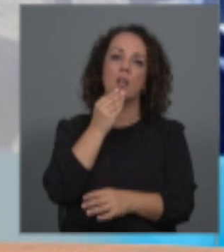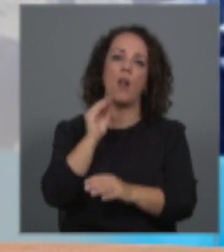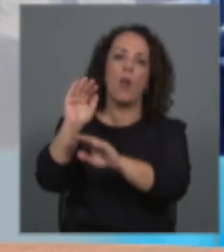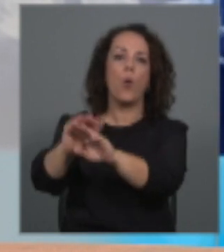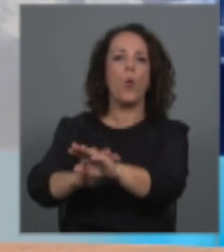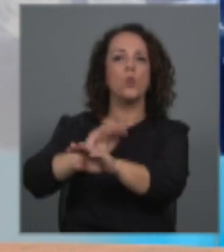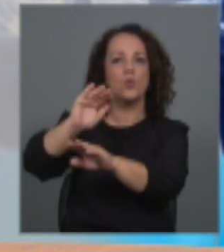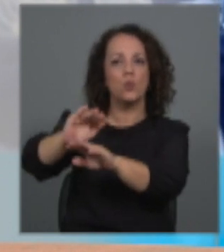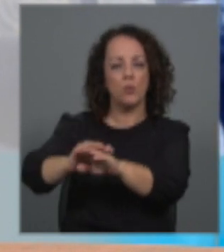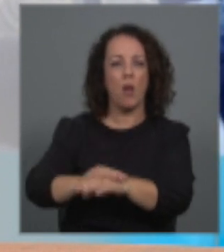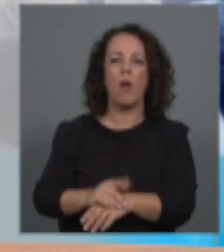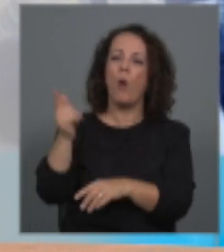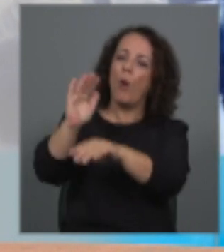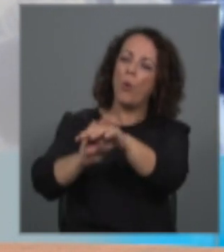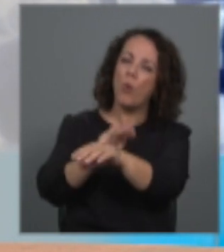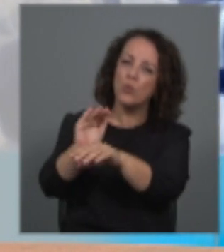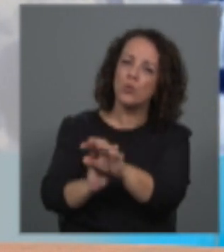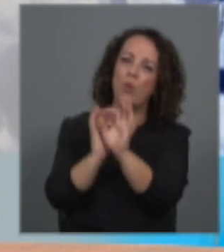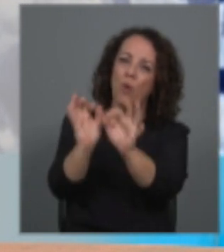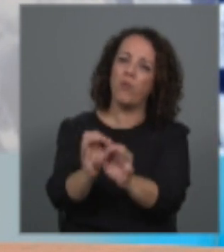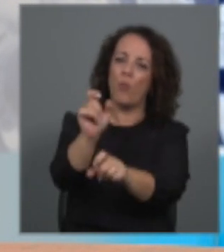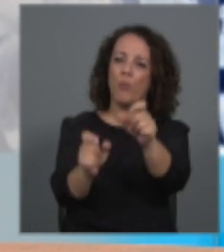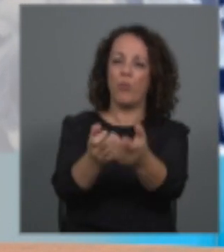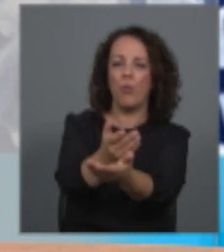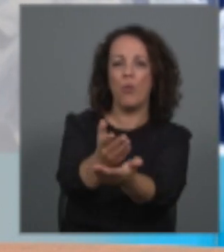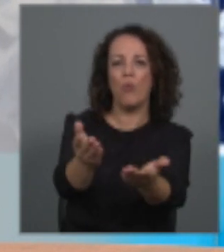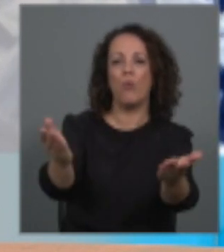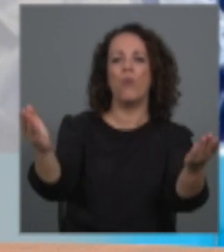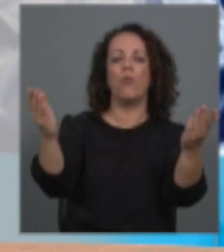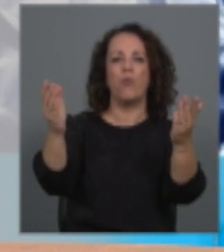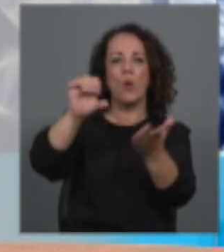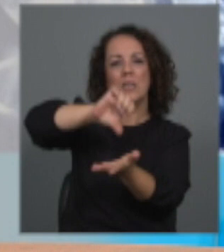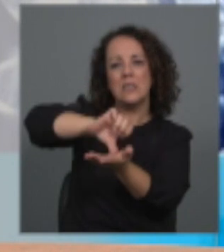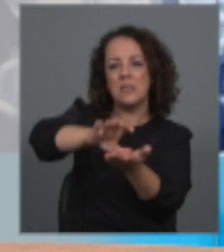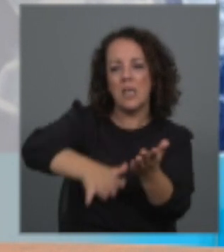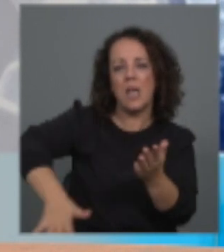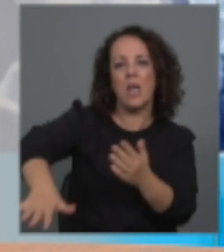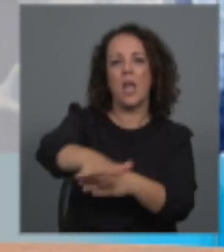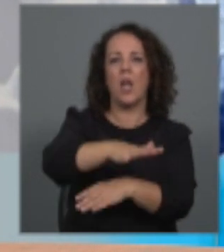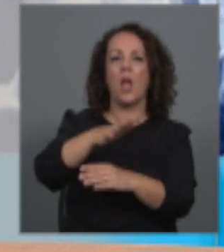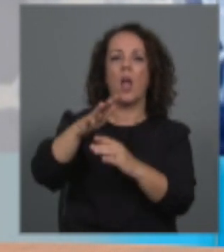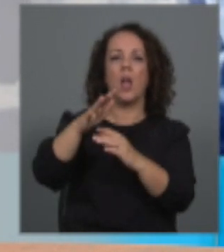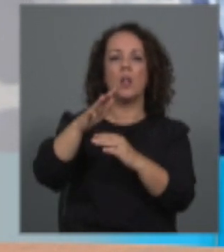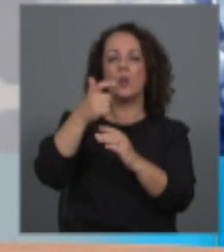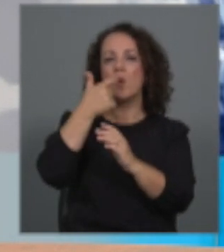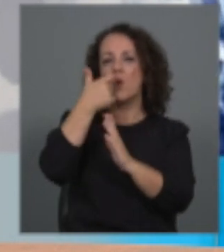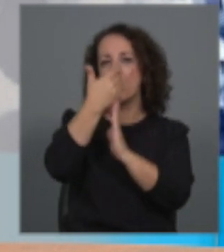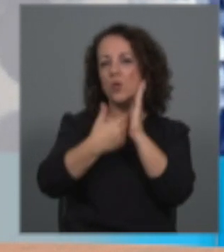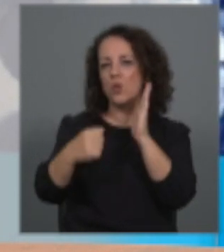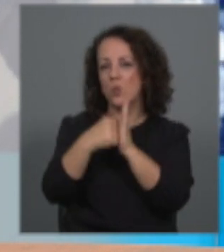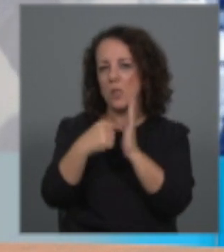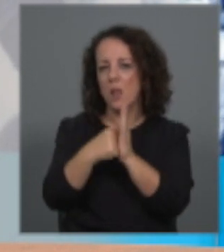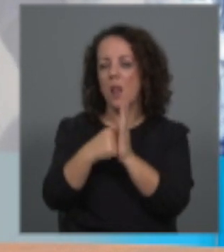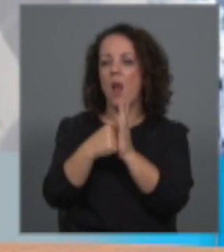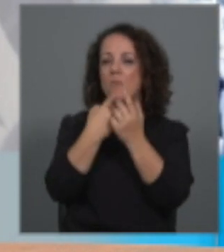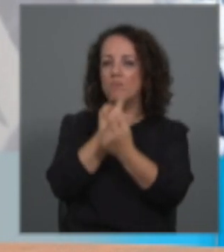Consolai, consolai o meu povo, falai ao coração de Jerusalém e dizei-lhe em alta voz que